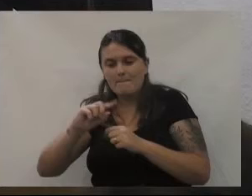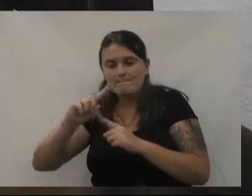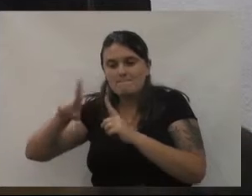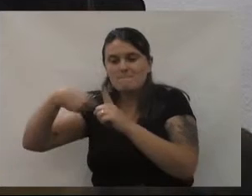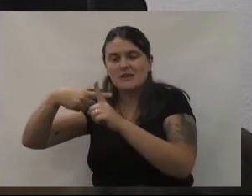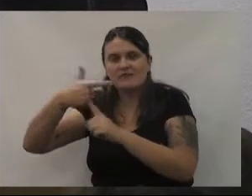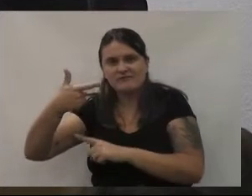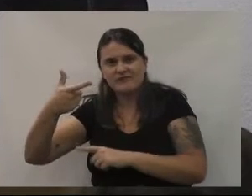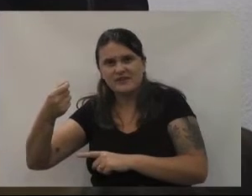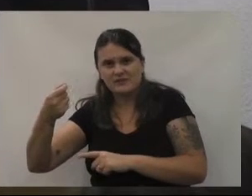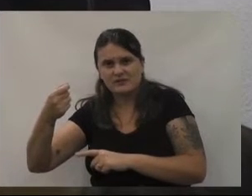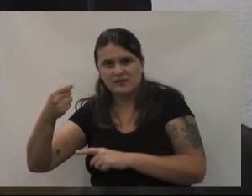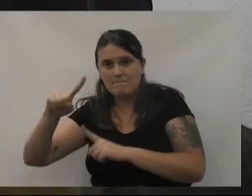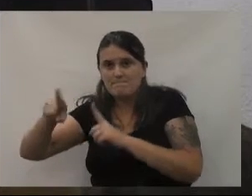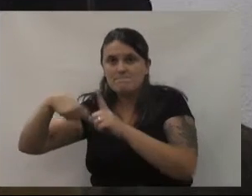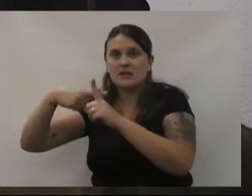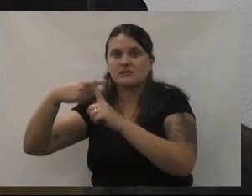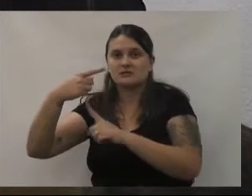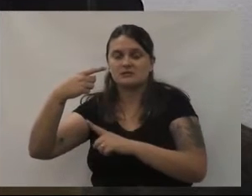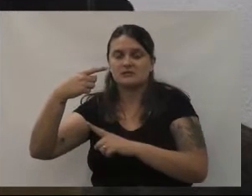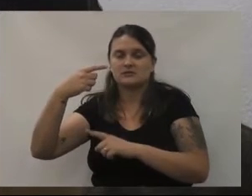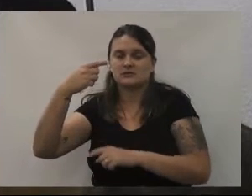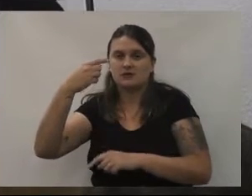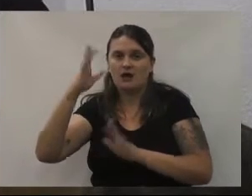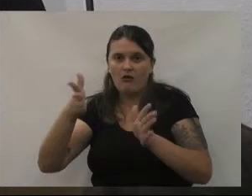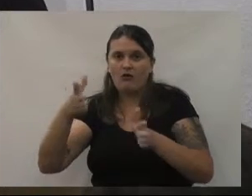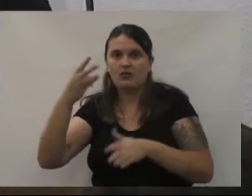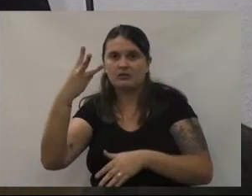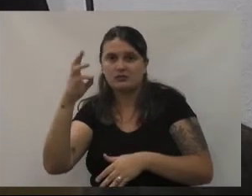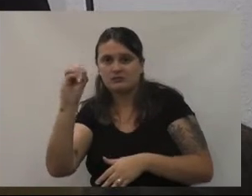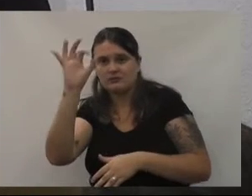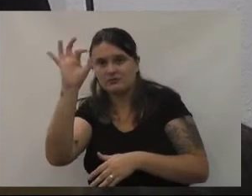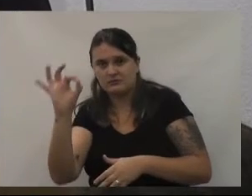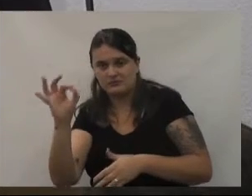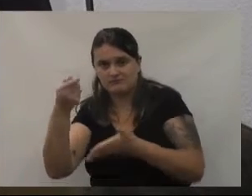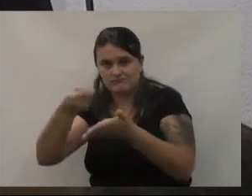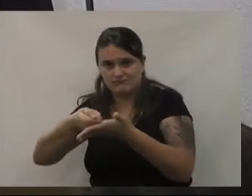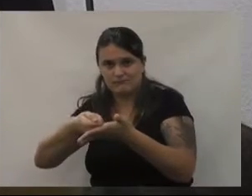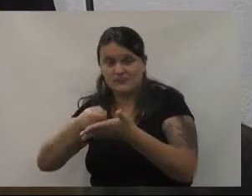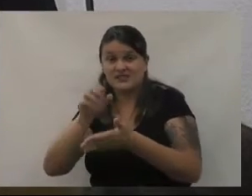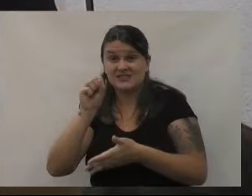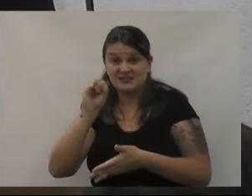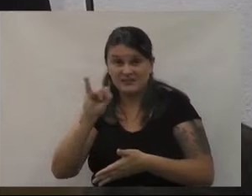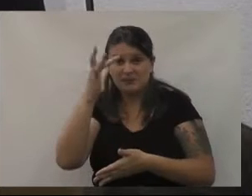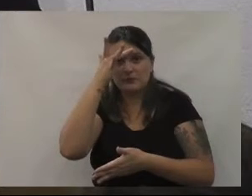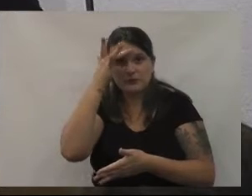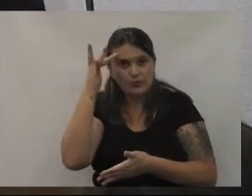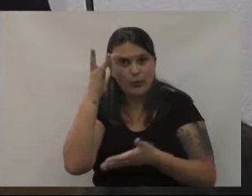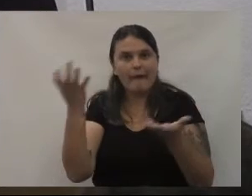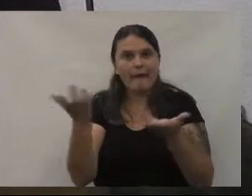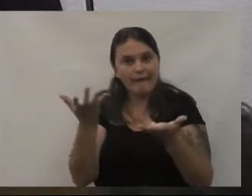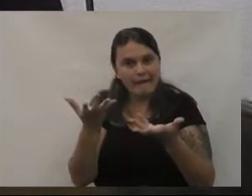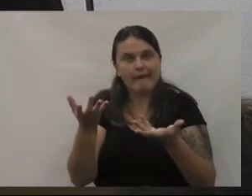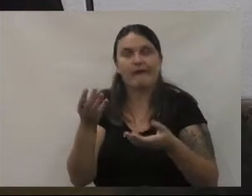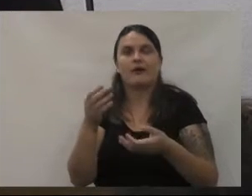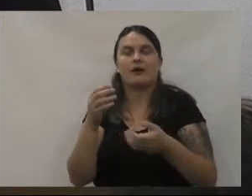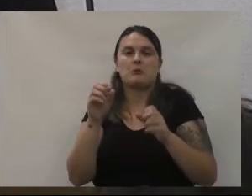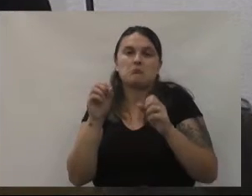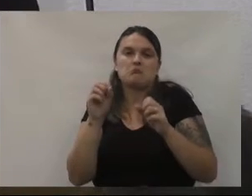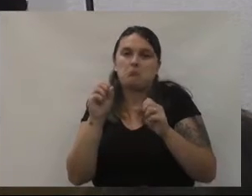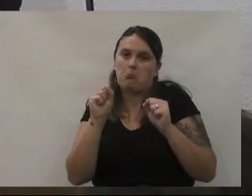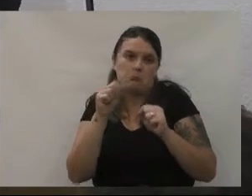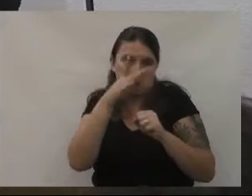de 20% para 30%. Então, só para vocês terem uma ideia, se alguém quiser ter o trabalho